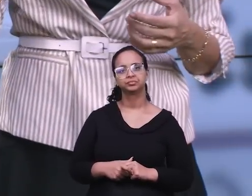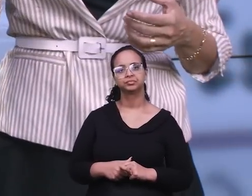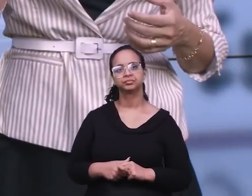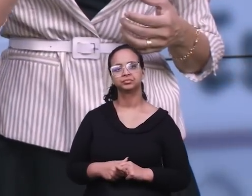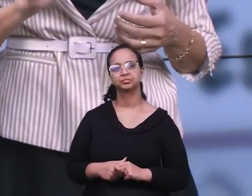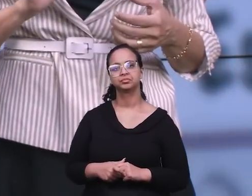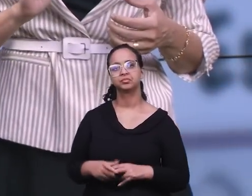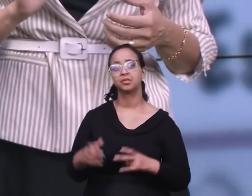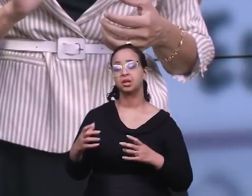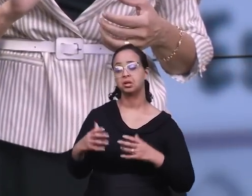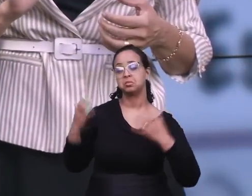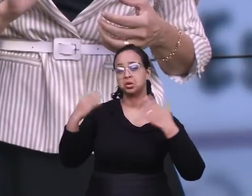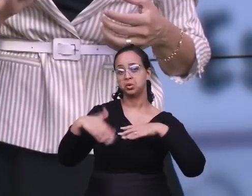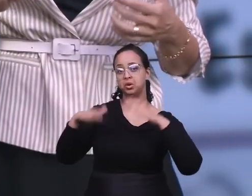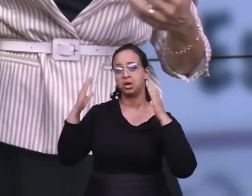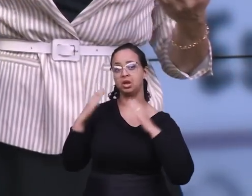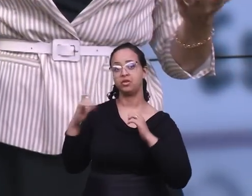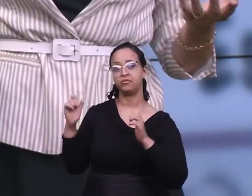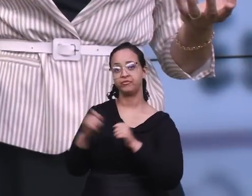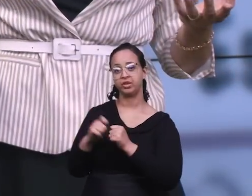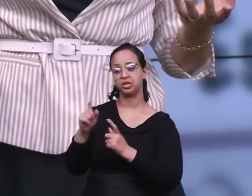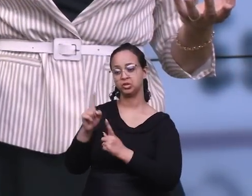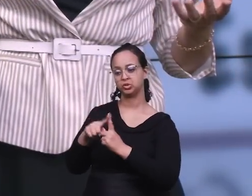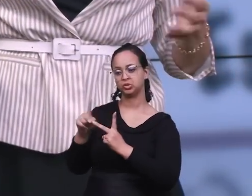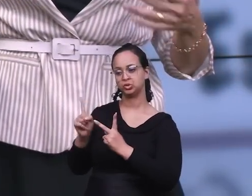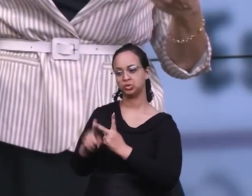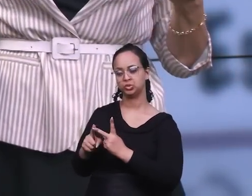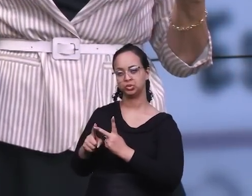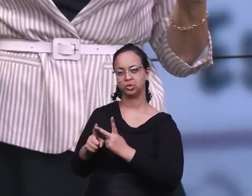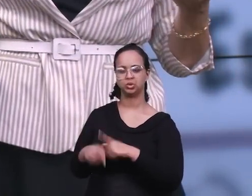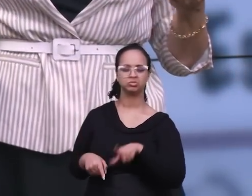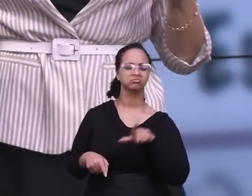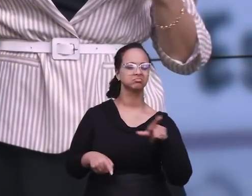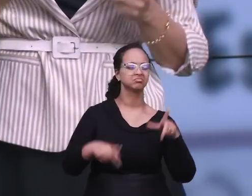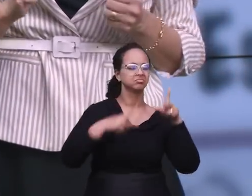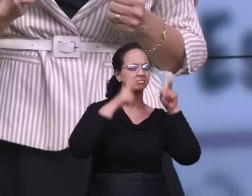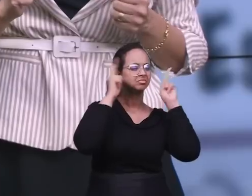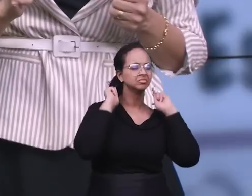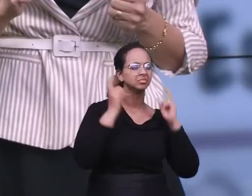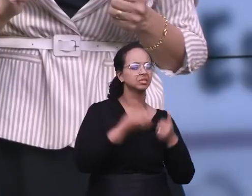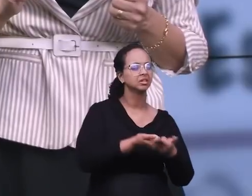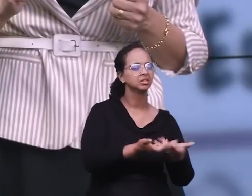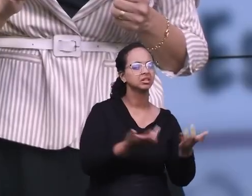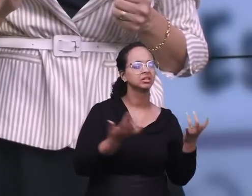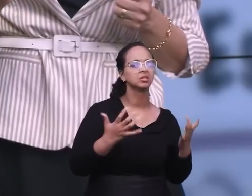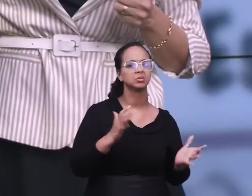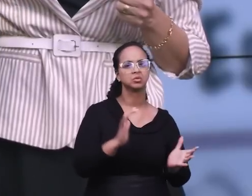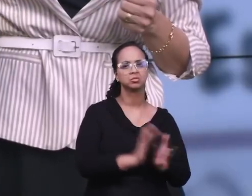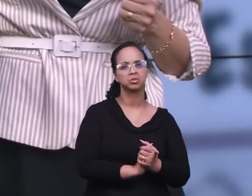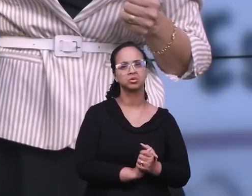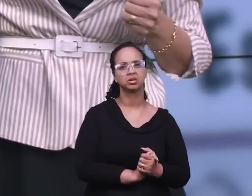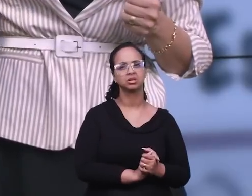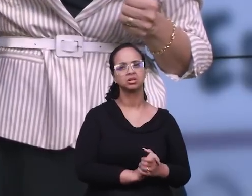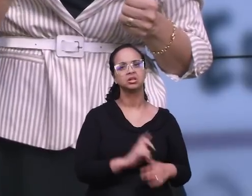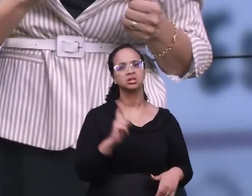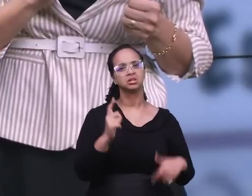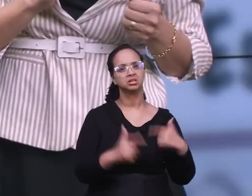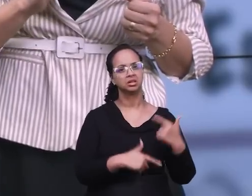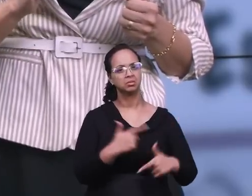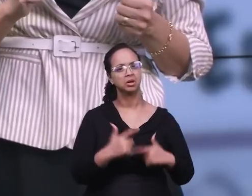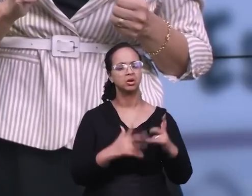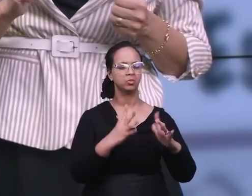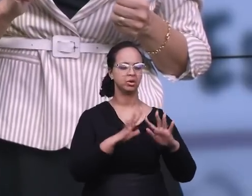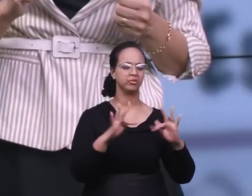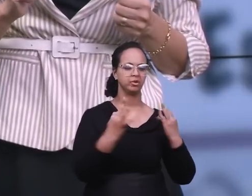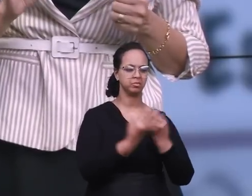preparou 2 banquetes. E Vasti, o que preparou para o seu esposo? Ela trabalhou para agradar a